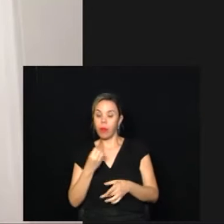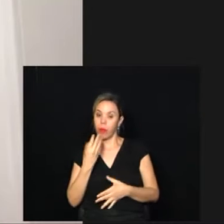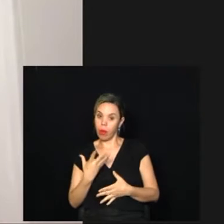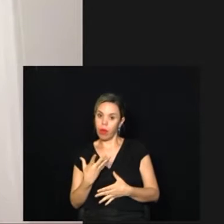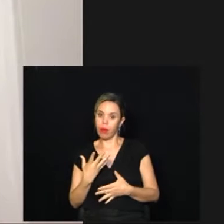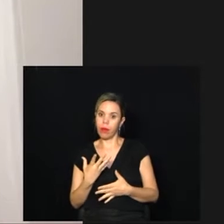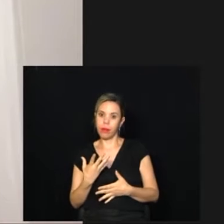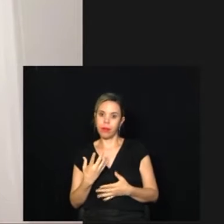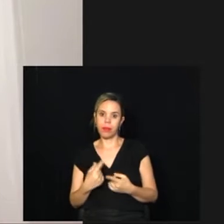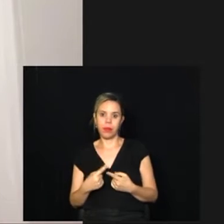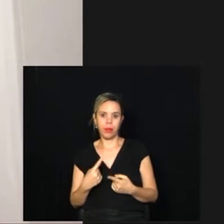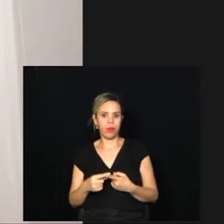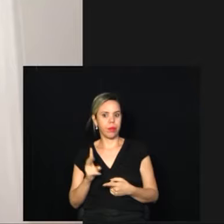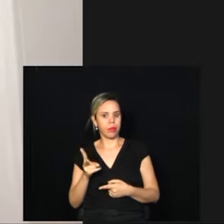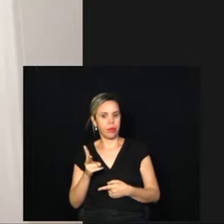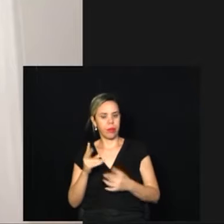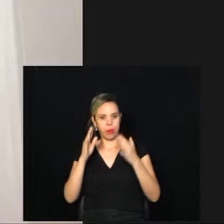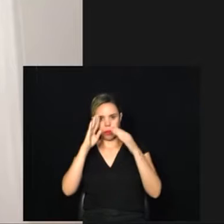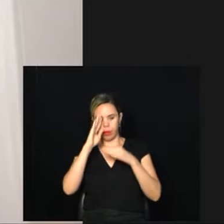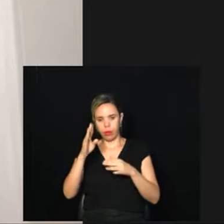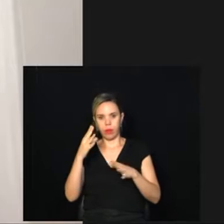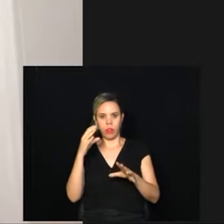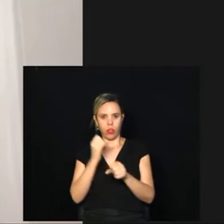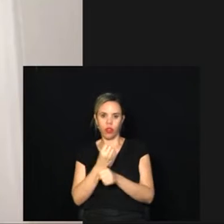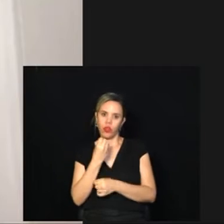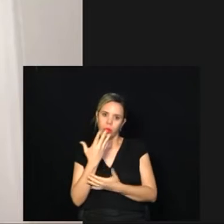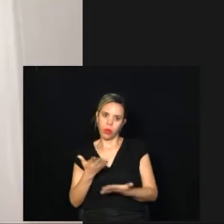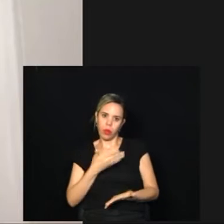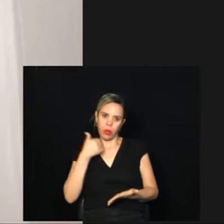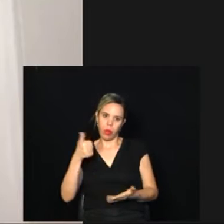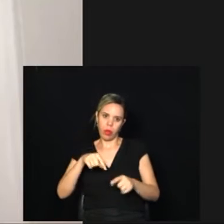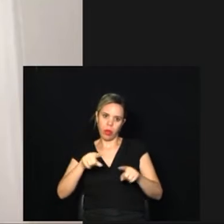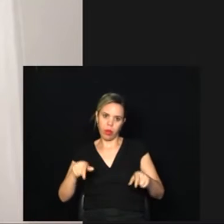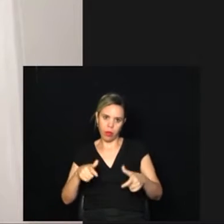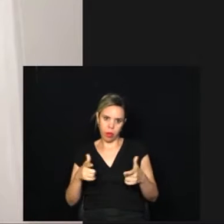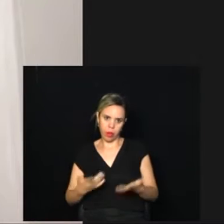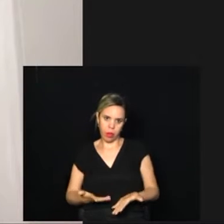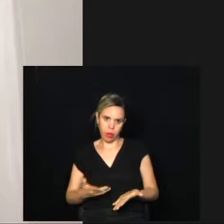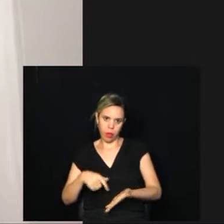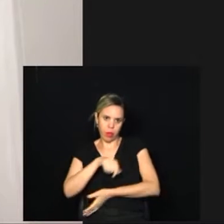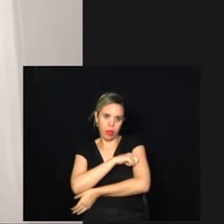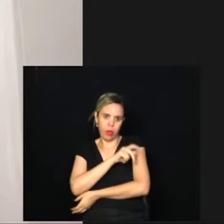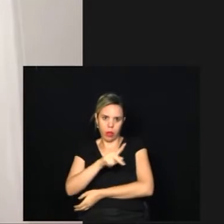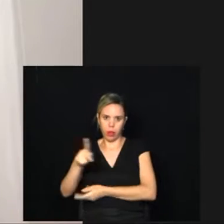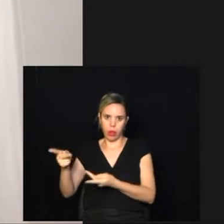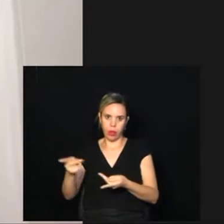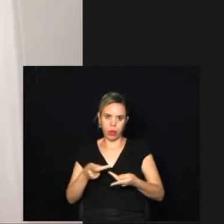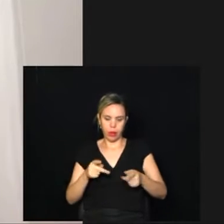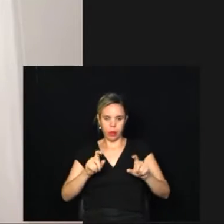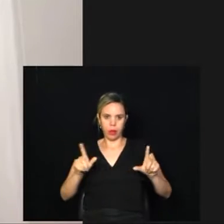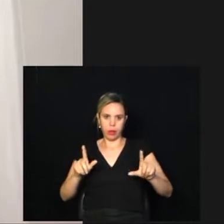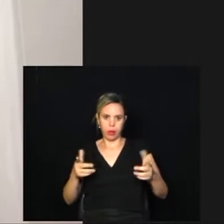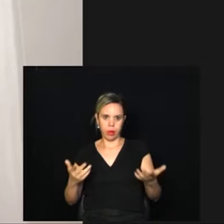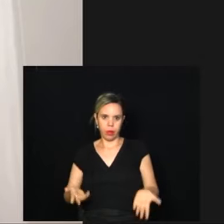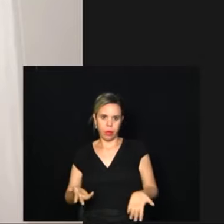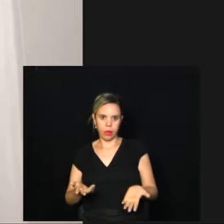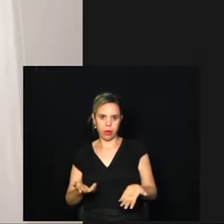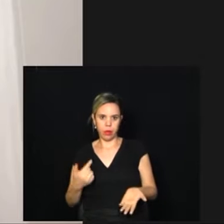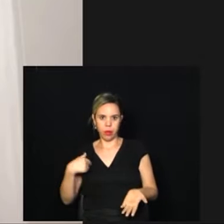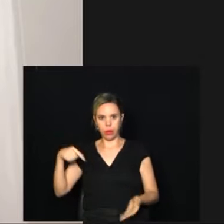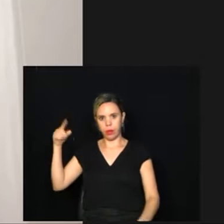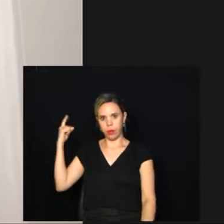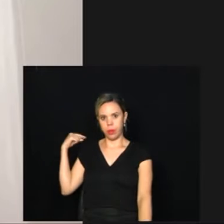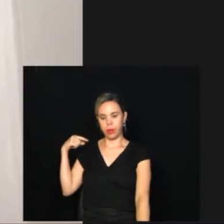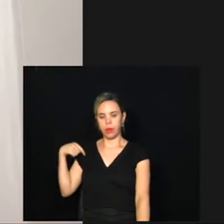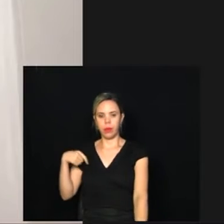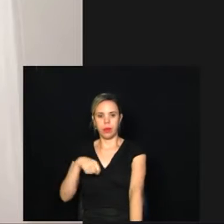outro lado, porque sempre me destaquei muito com notas boas, melhor da sala, sabe aquela aluna que o professor chama para escrever no quadro? Sim. Eu era